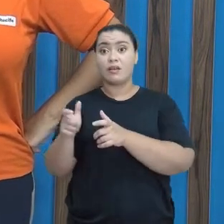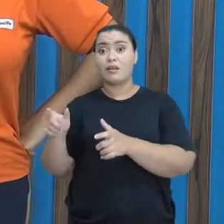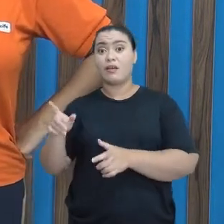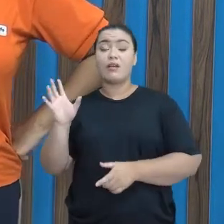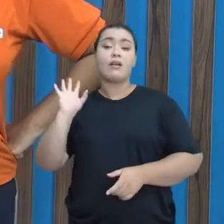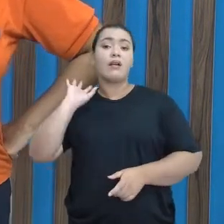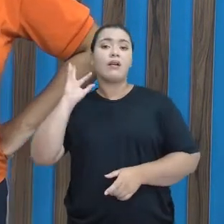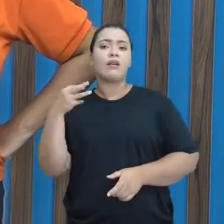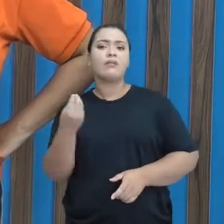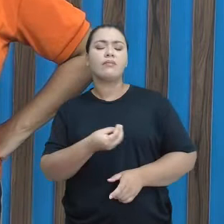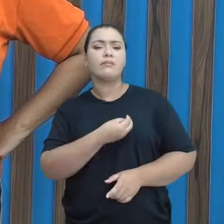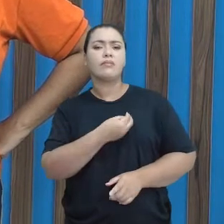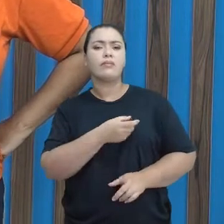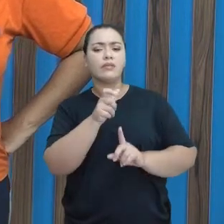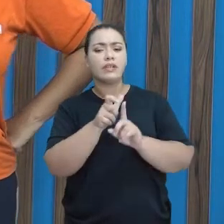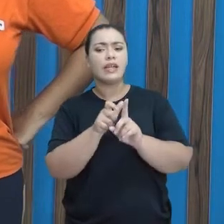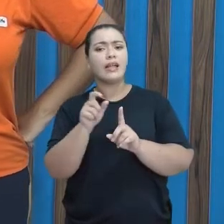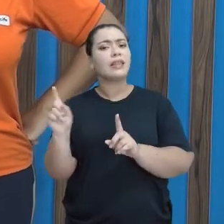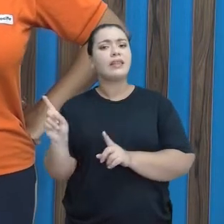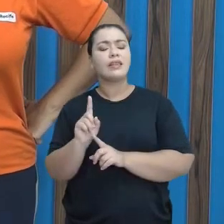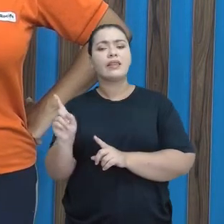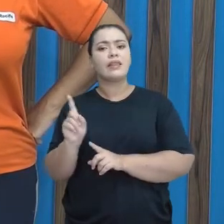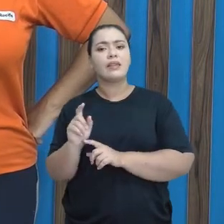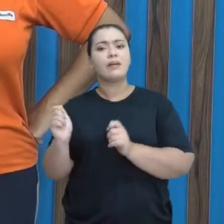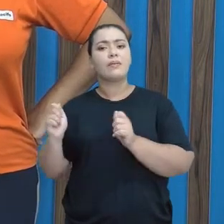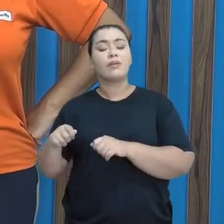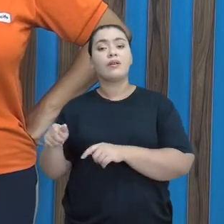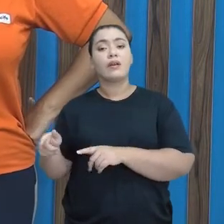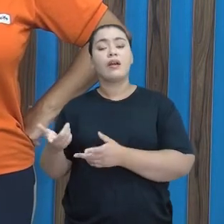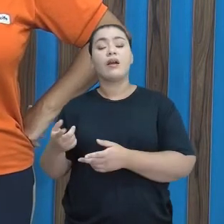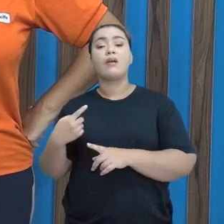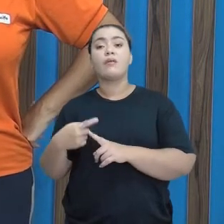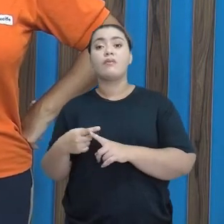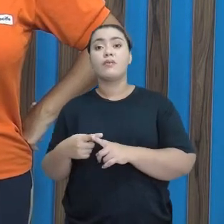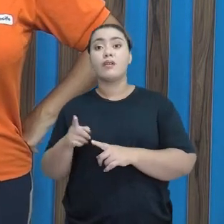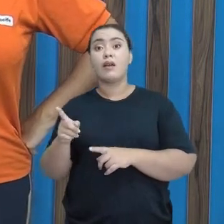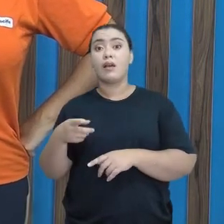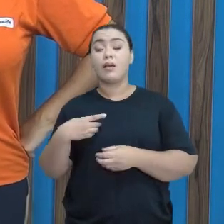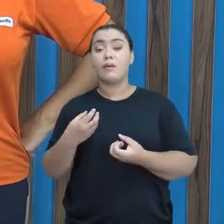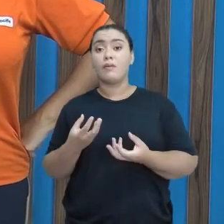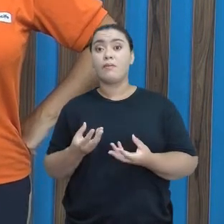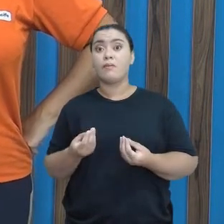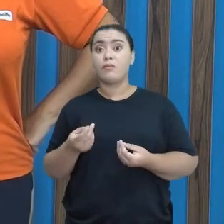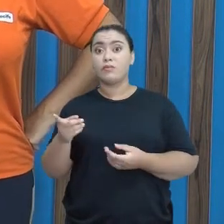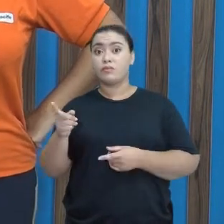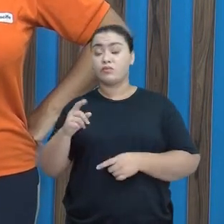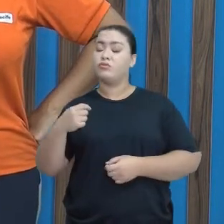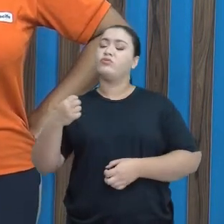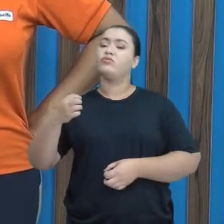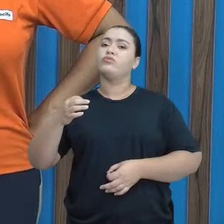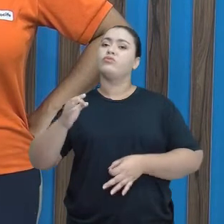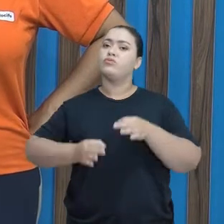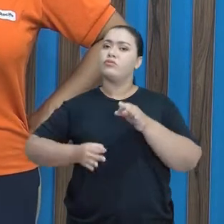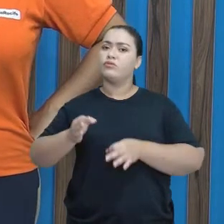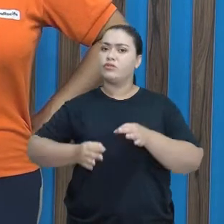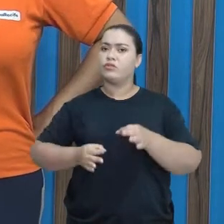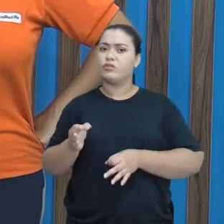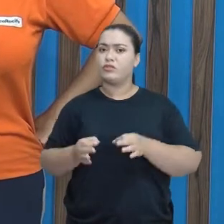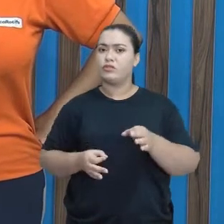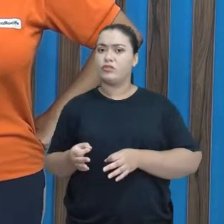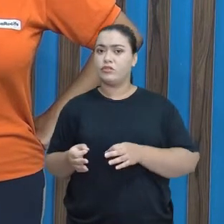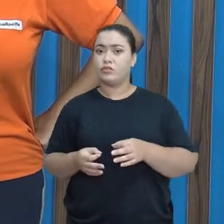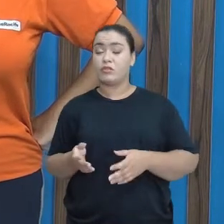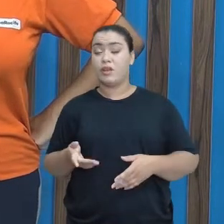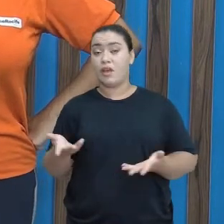são extremamente polêmicas e que podem ser casos, inclusive, de disputas judiciais. Tá? Não vou citar